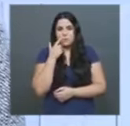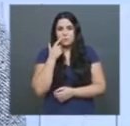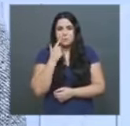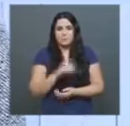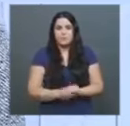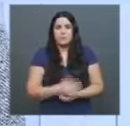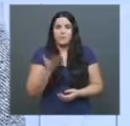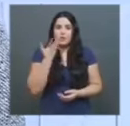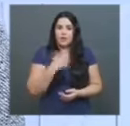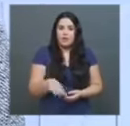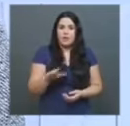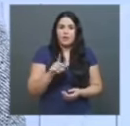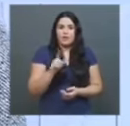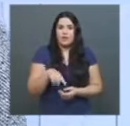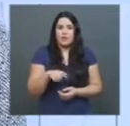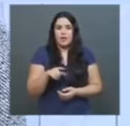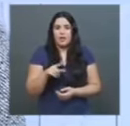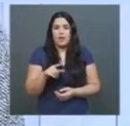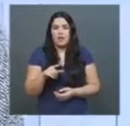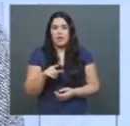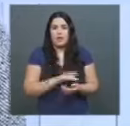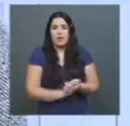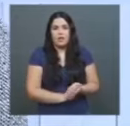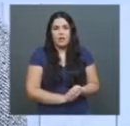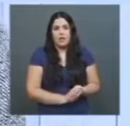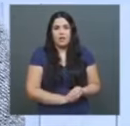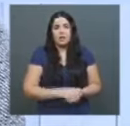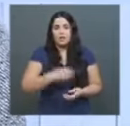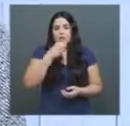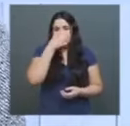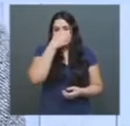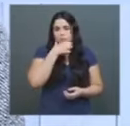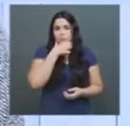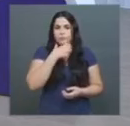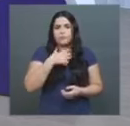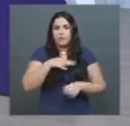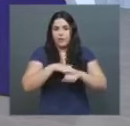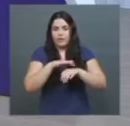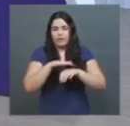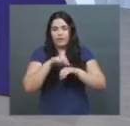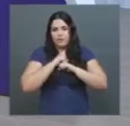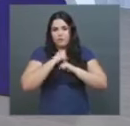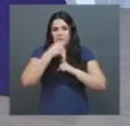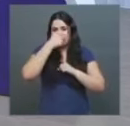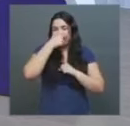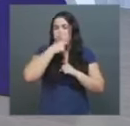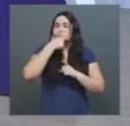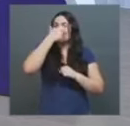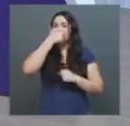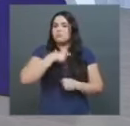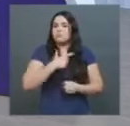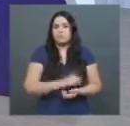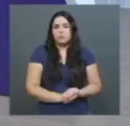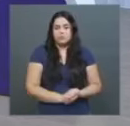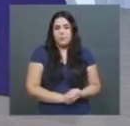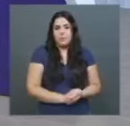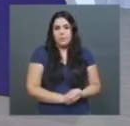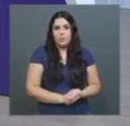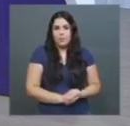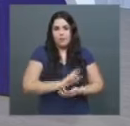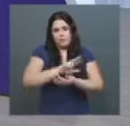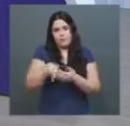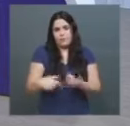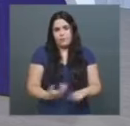ditas, que são as doenças diarreicas e as infecções de vias aéreas inferiores. Então, essas são as principais causas. Esses